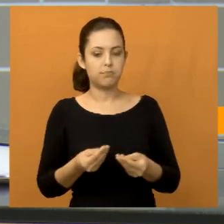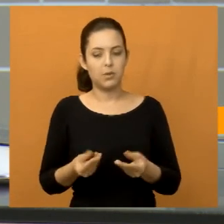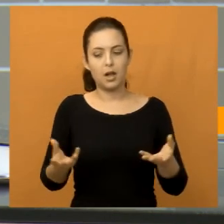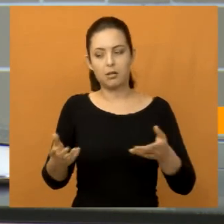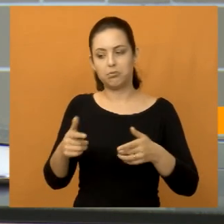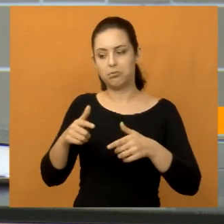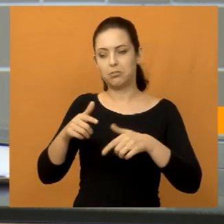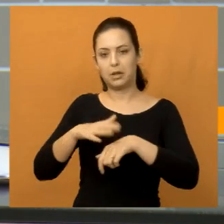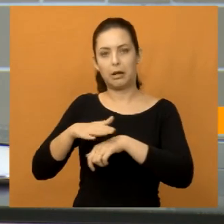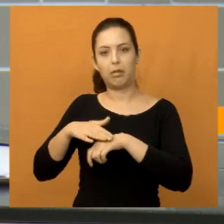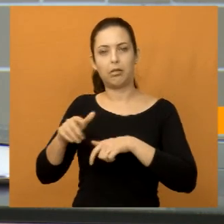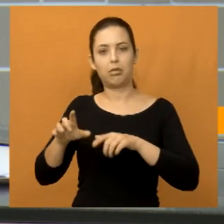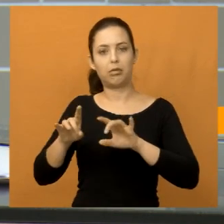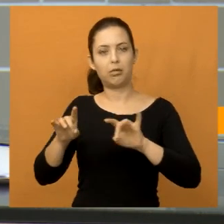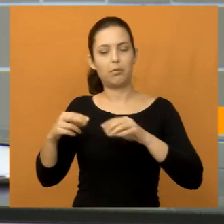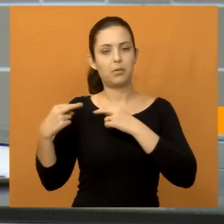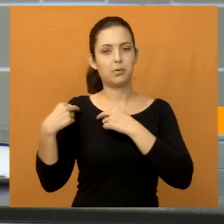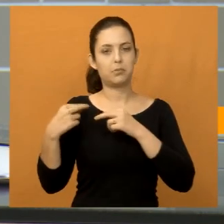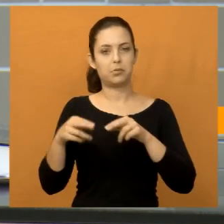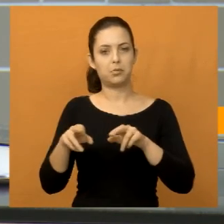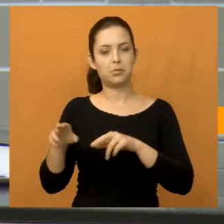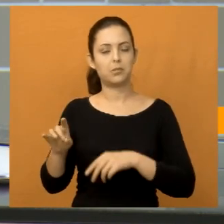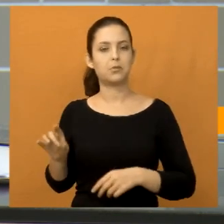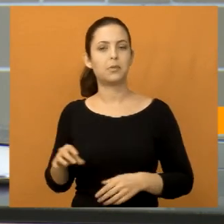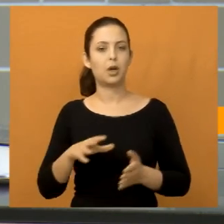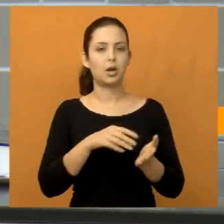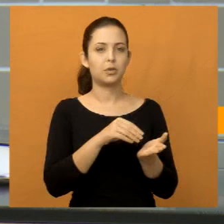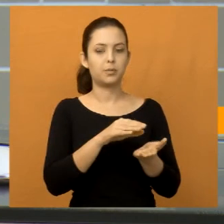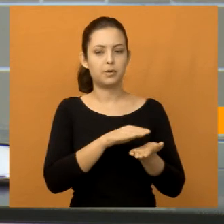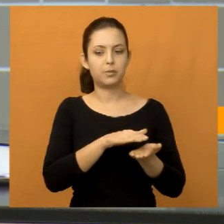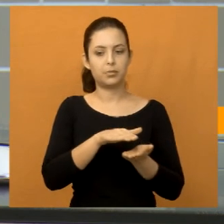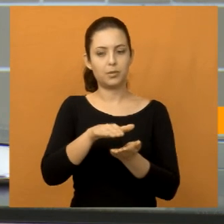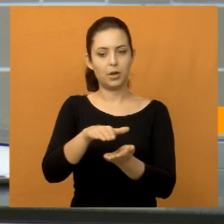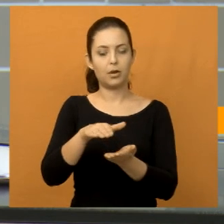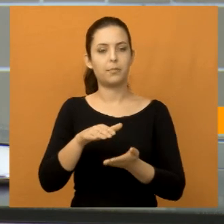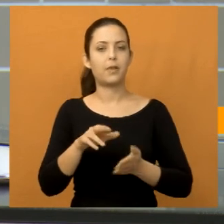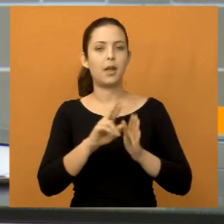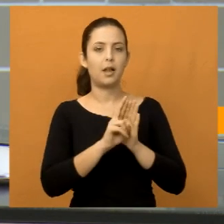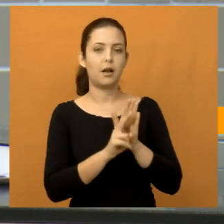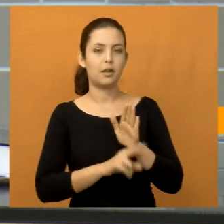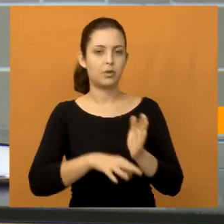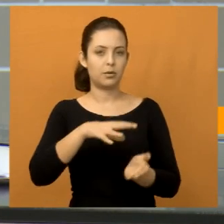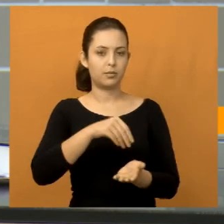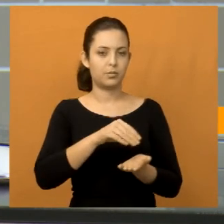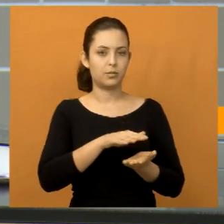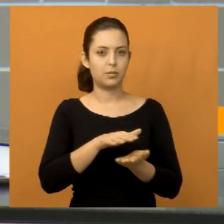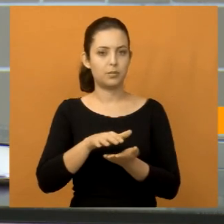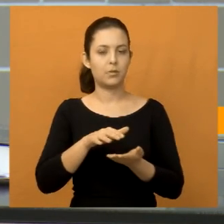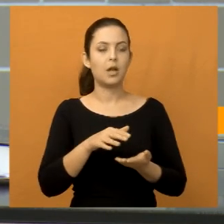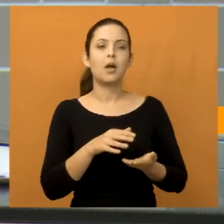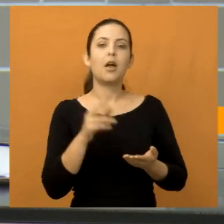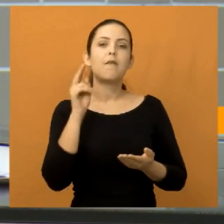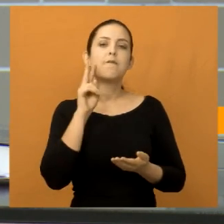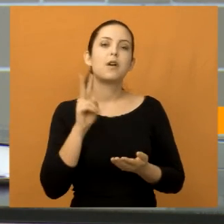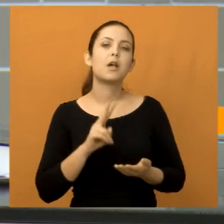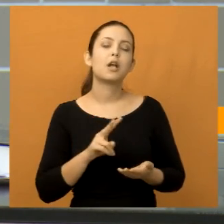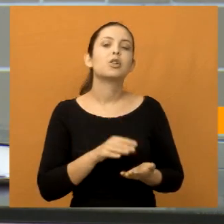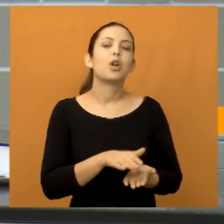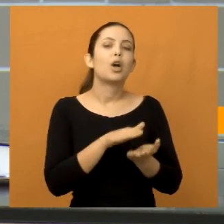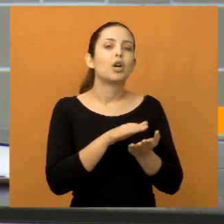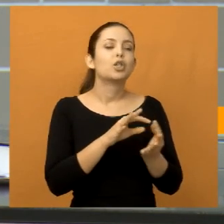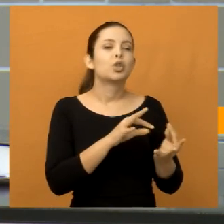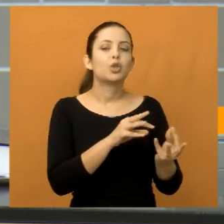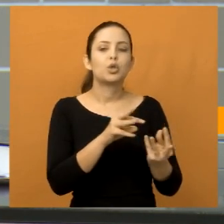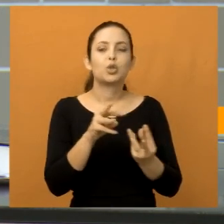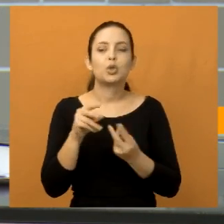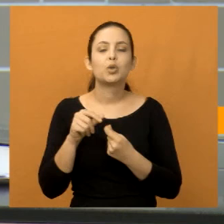atribuições. D. Remessa de cópia do presente relatório a todos os vereadores integrantes